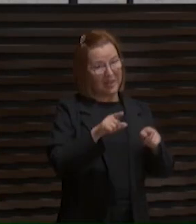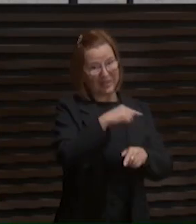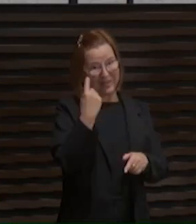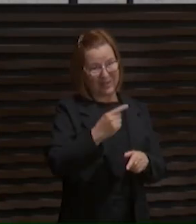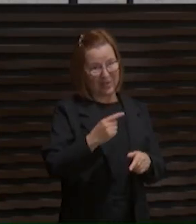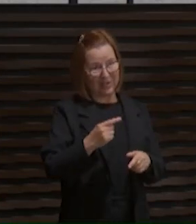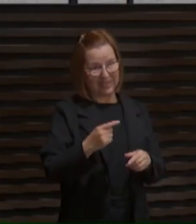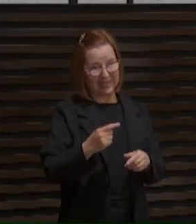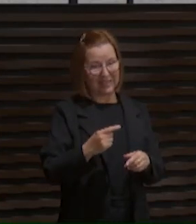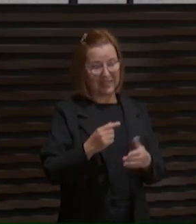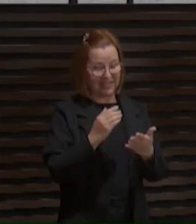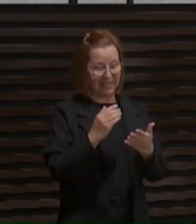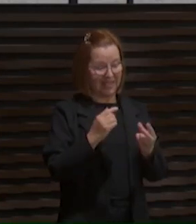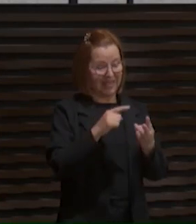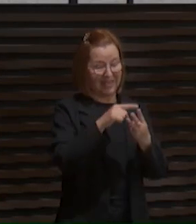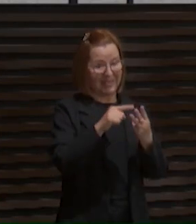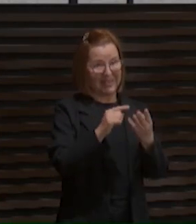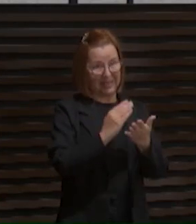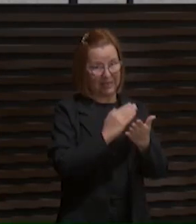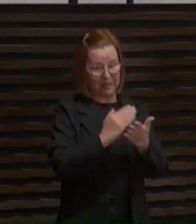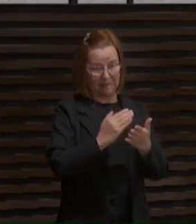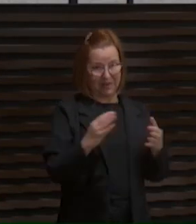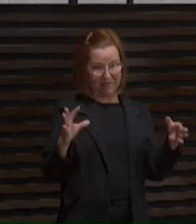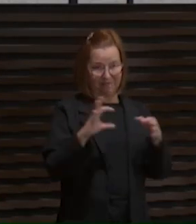Separar isso não é bíblico, é uma heresia.